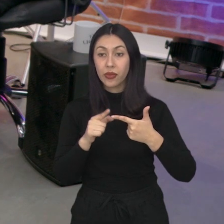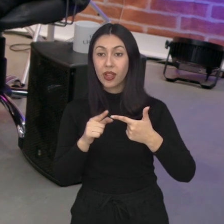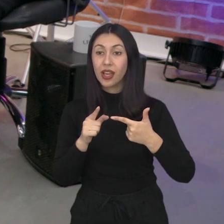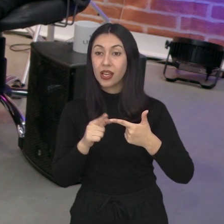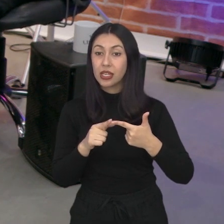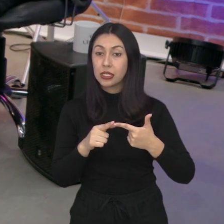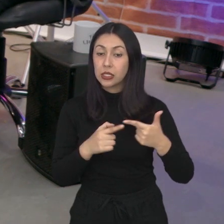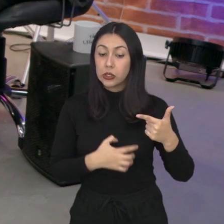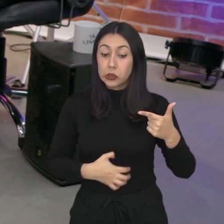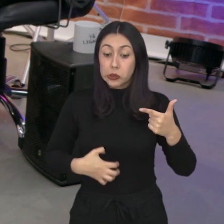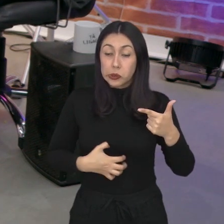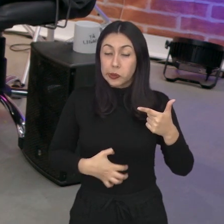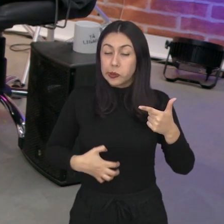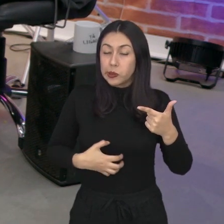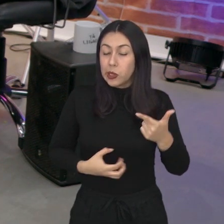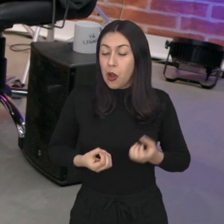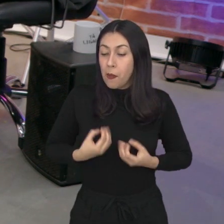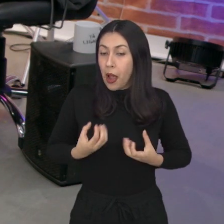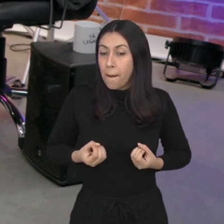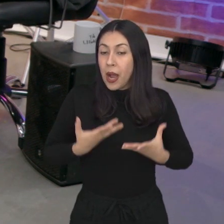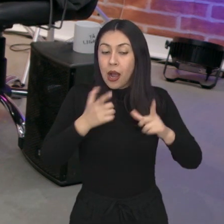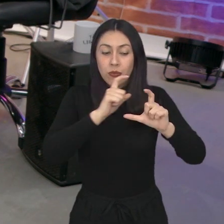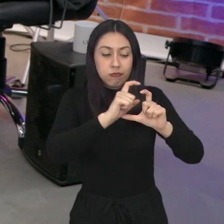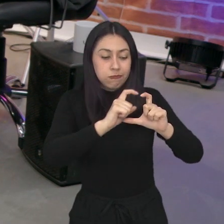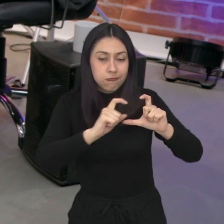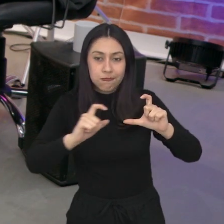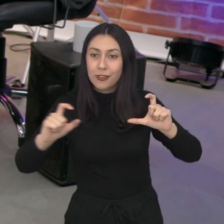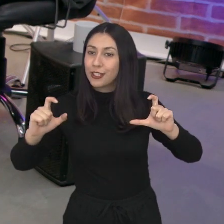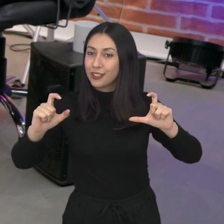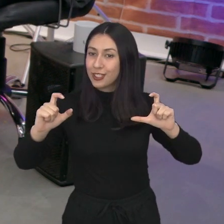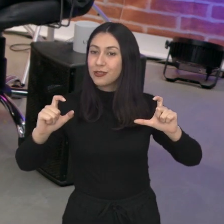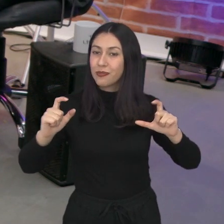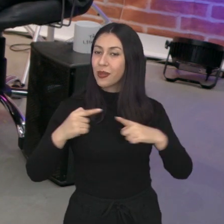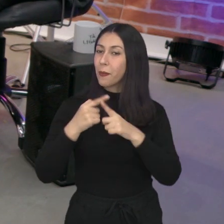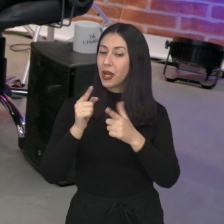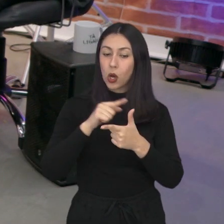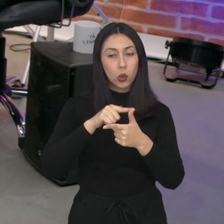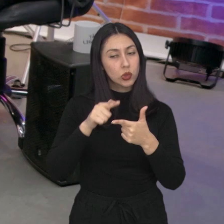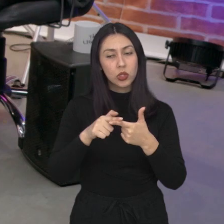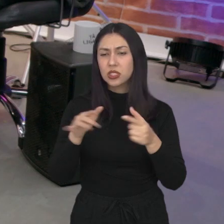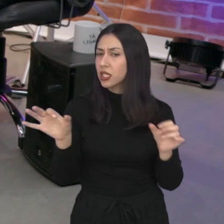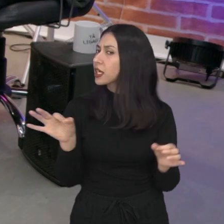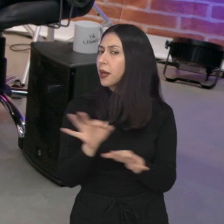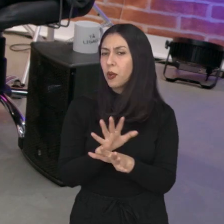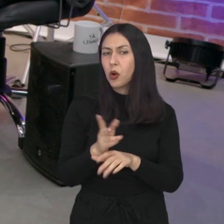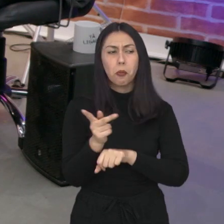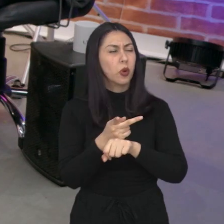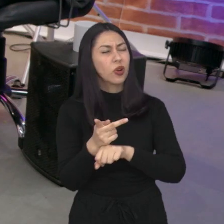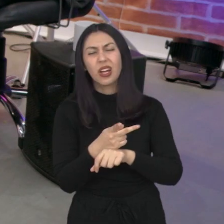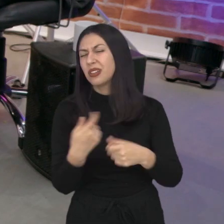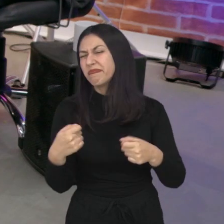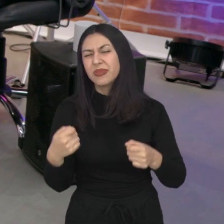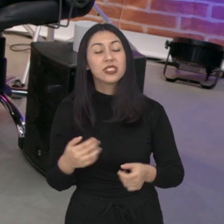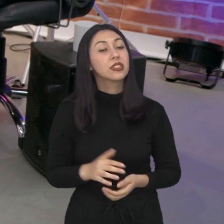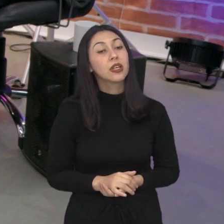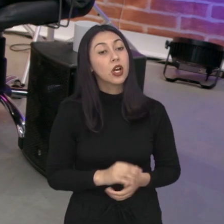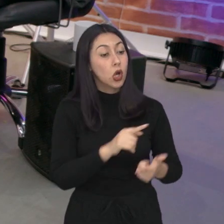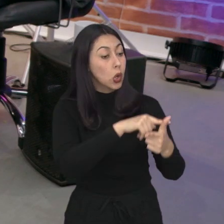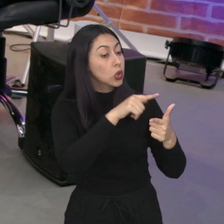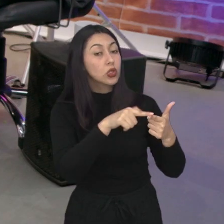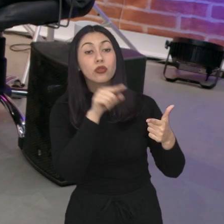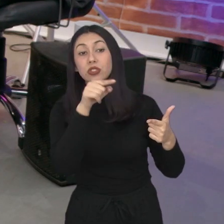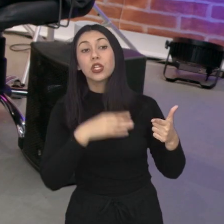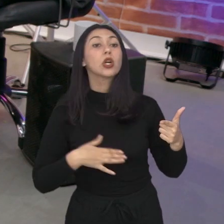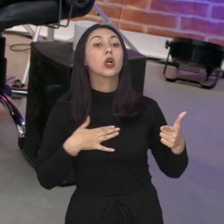Intestino Eloquente, que são poemas declamados em forma de quadrinhos. Mas os dois estão esgotados, então não adianta a pessoa procurar. E qual desses vocês